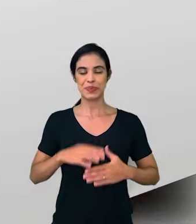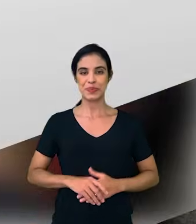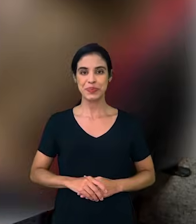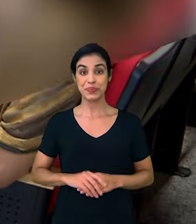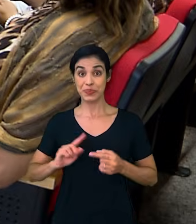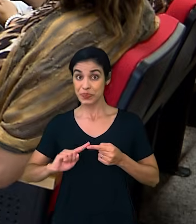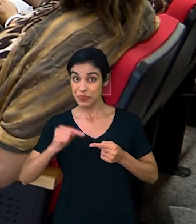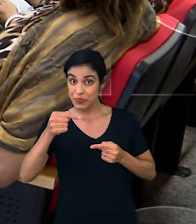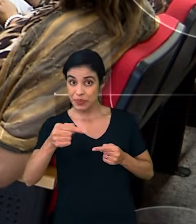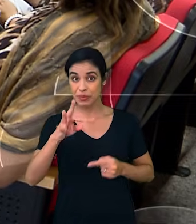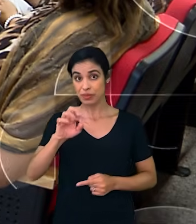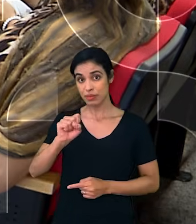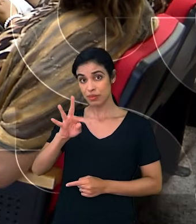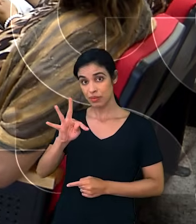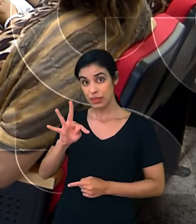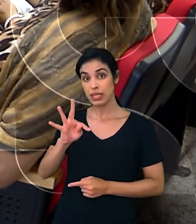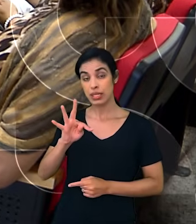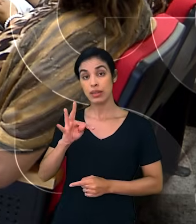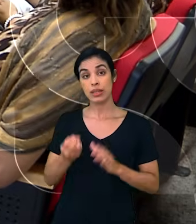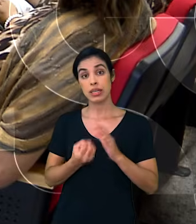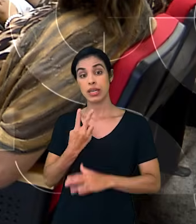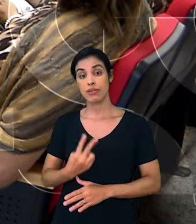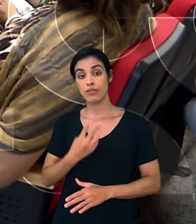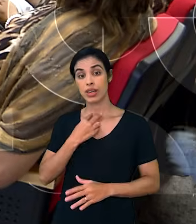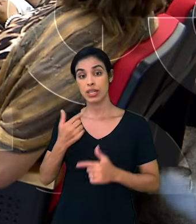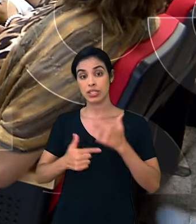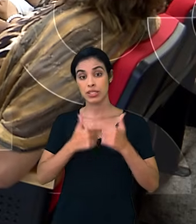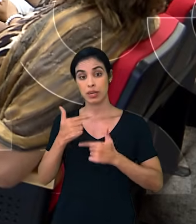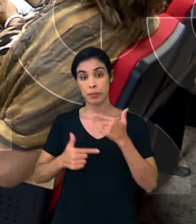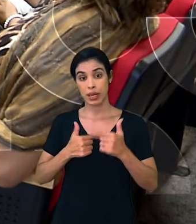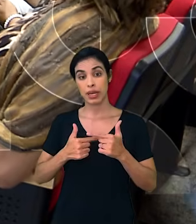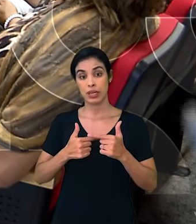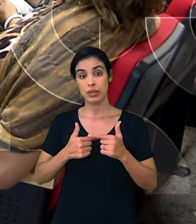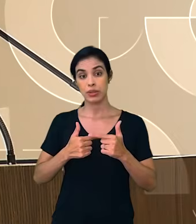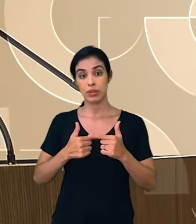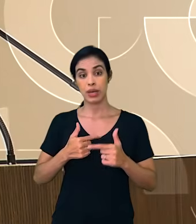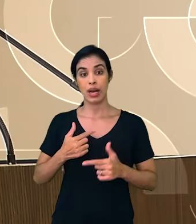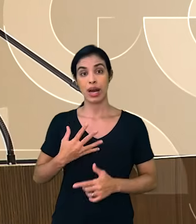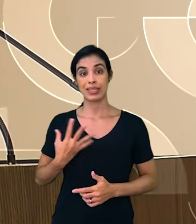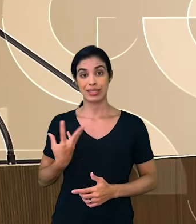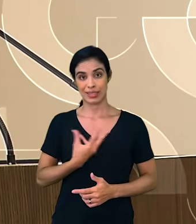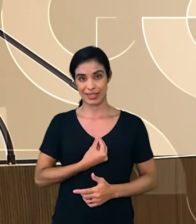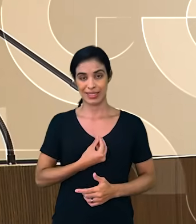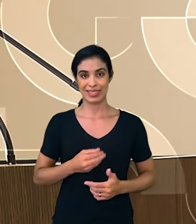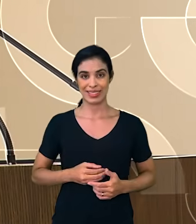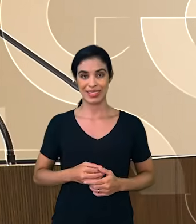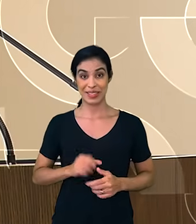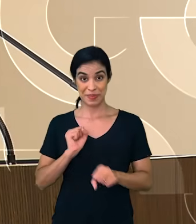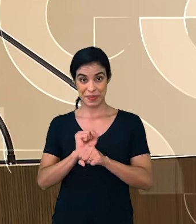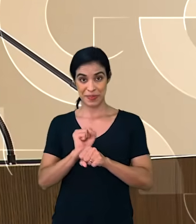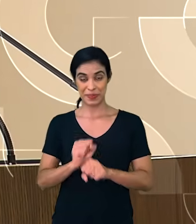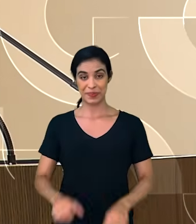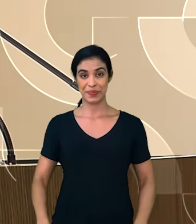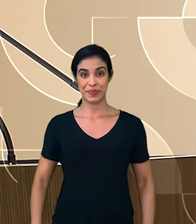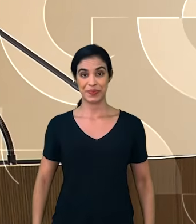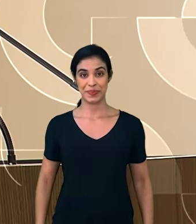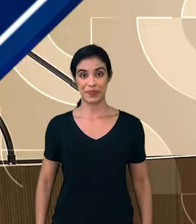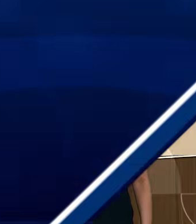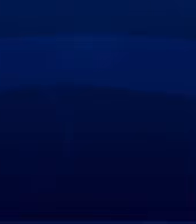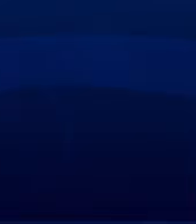a pouco, o TST vai reservar vagas de emprego a pessoas trans. Não saia daí, a gente volta em